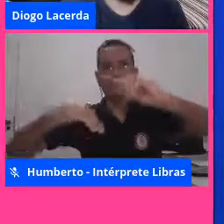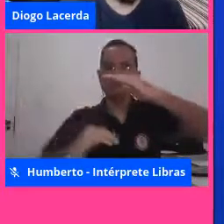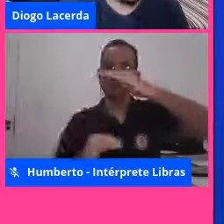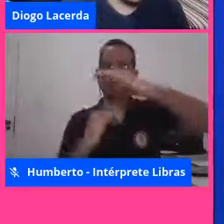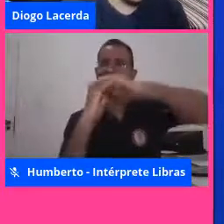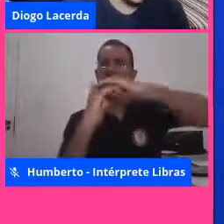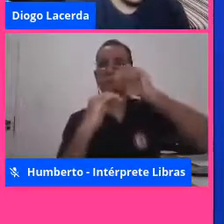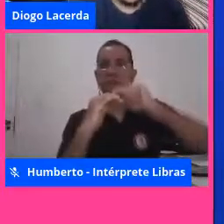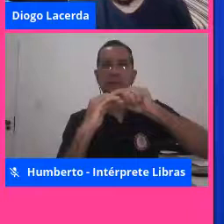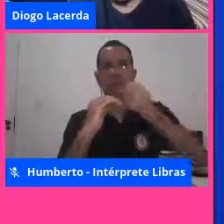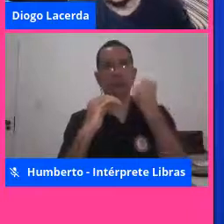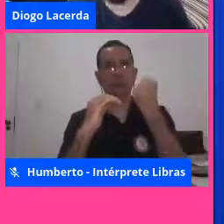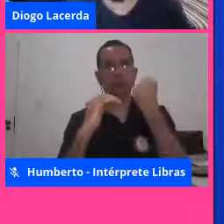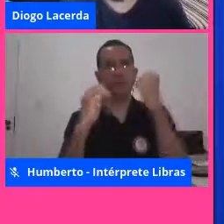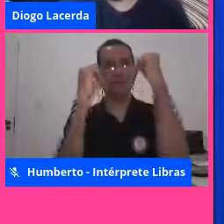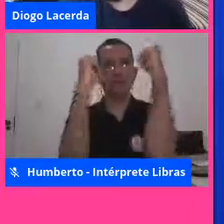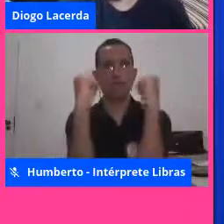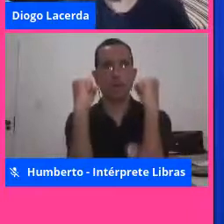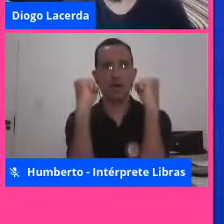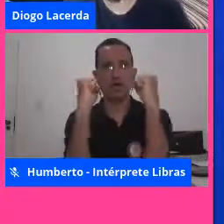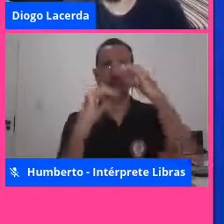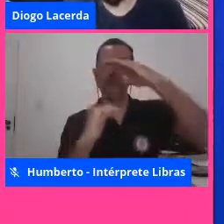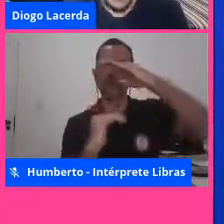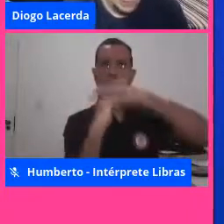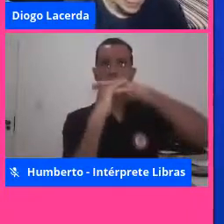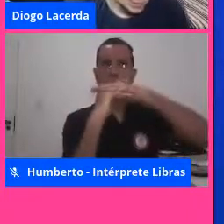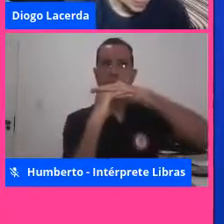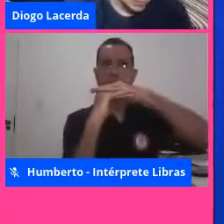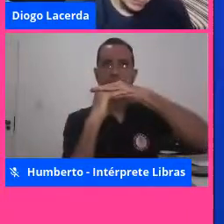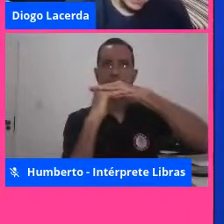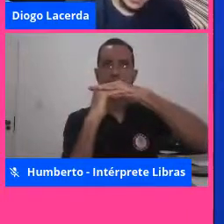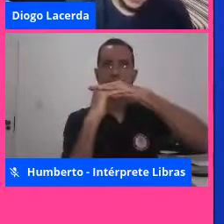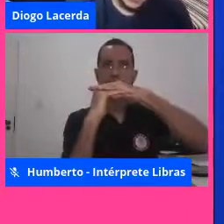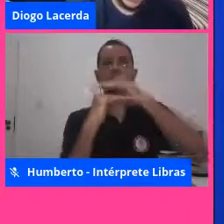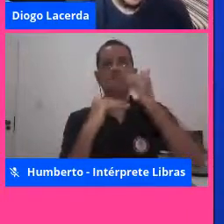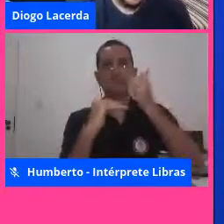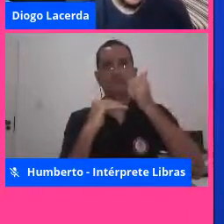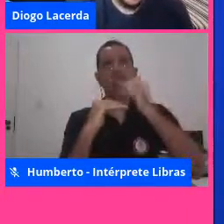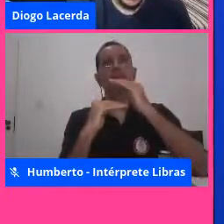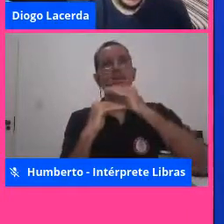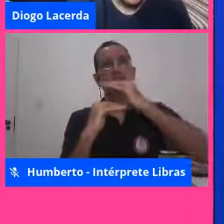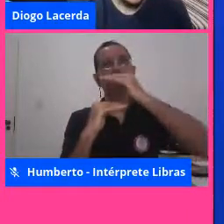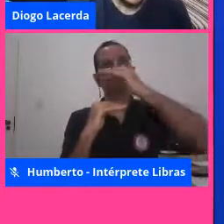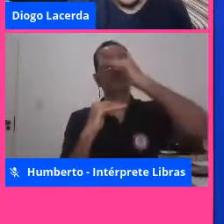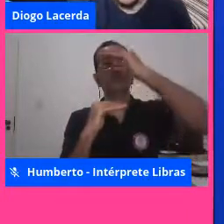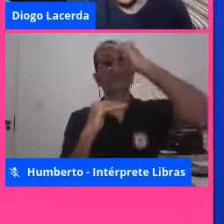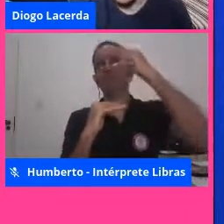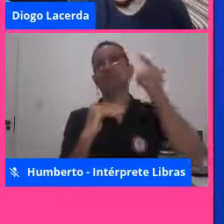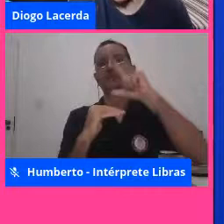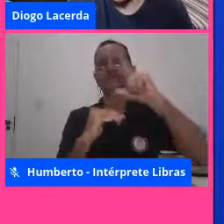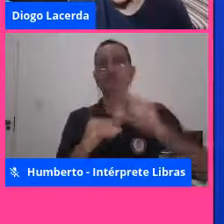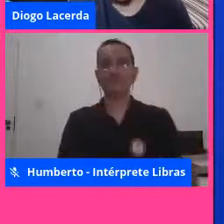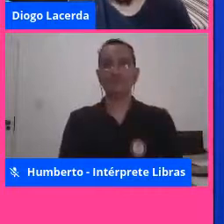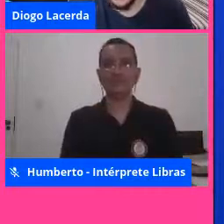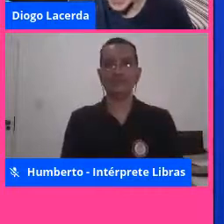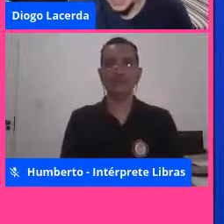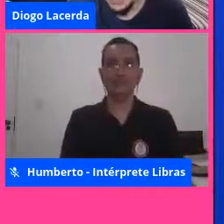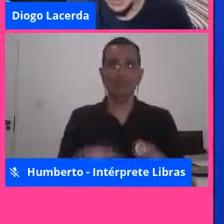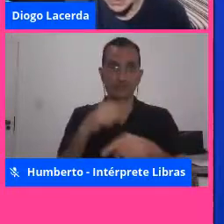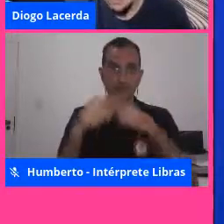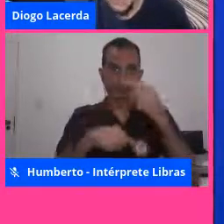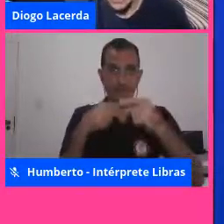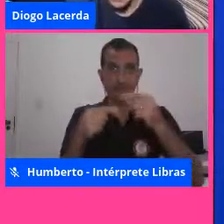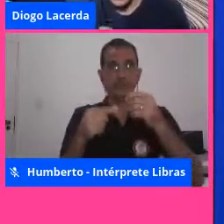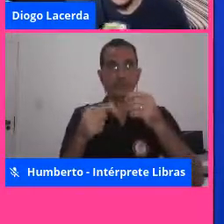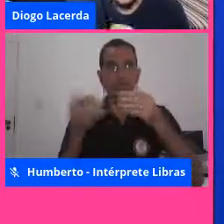justamente essa a ideia, de você botar suporte para a peça não cair. Então, a ideia é essa. Aí, depois que você faz o